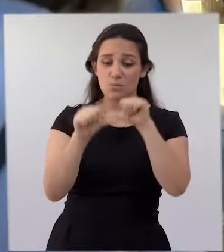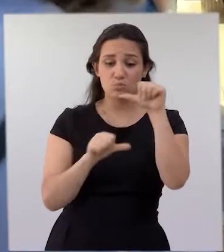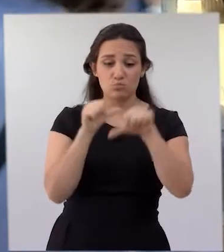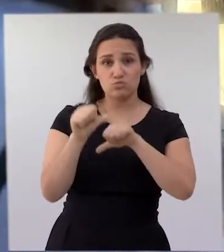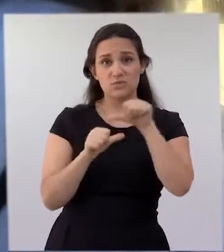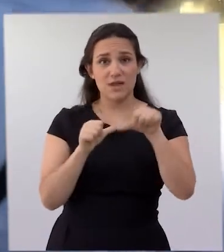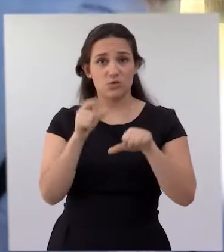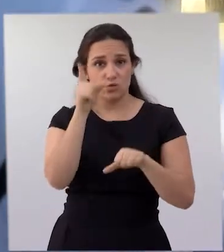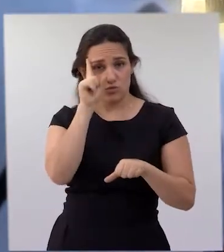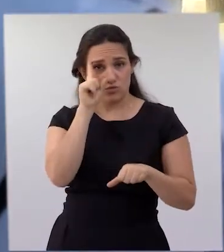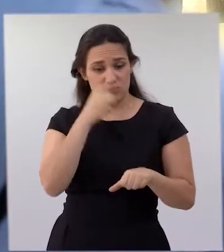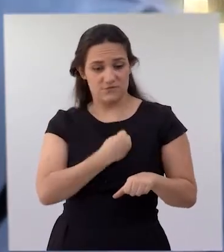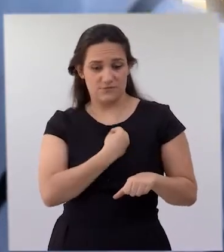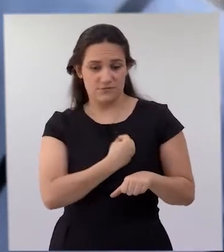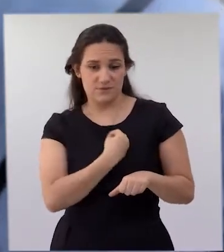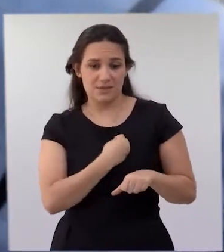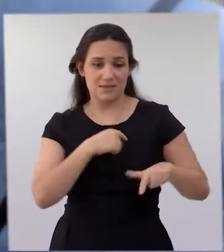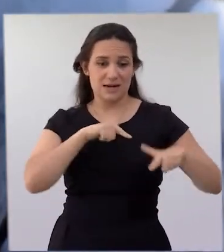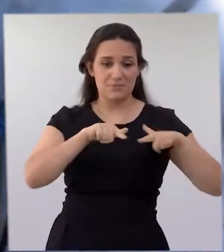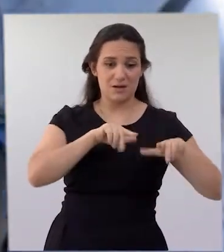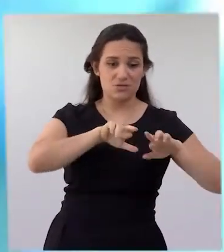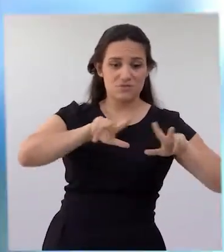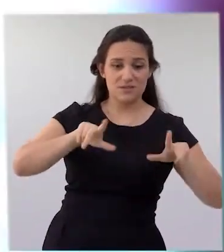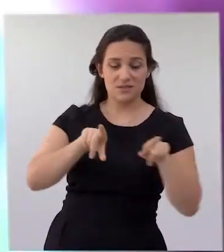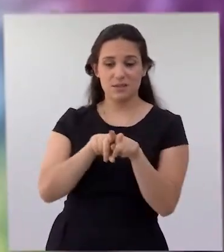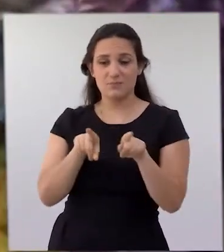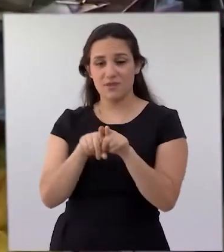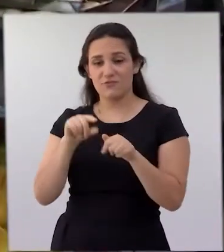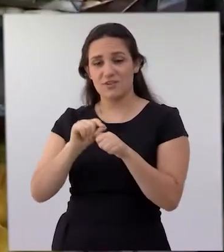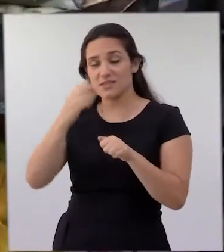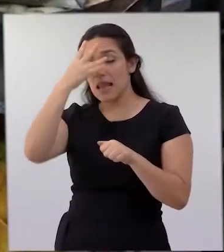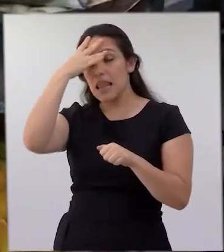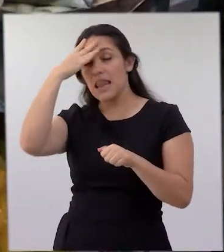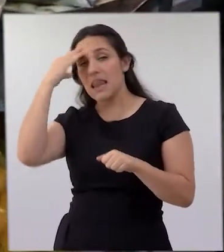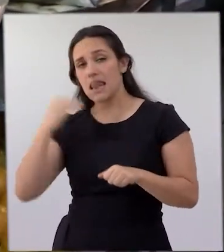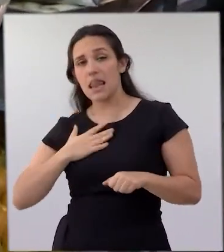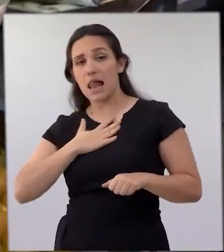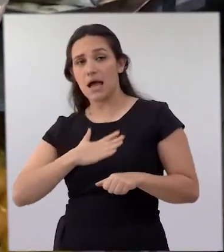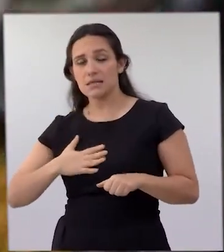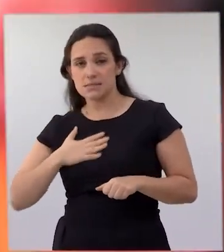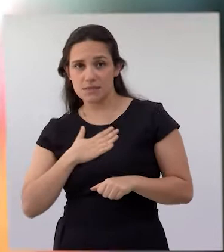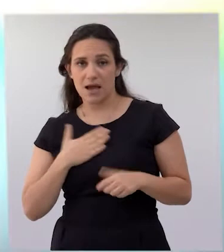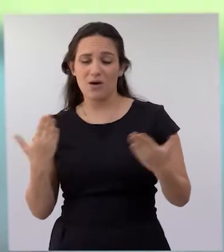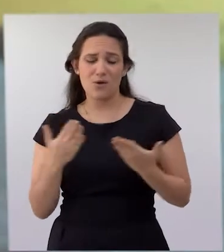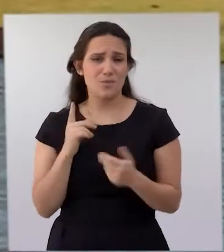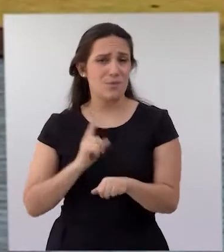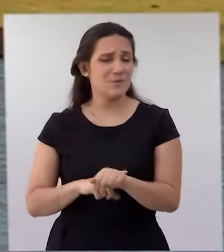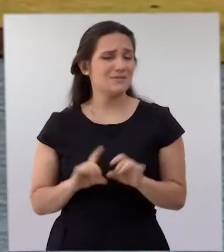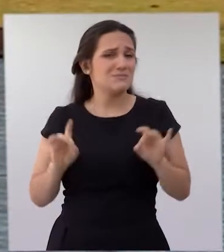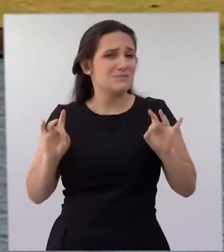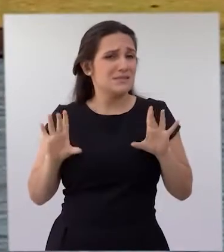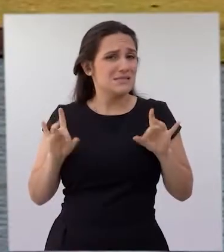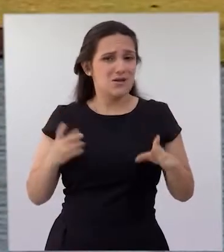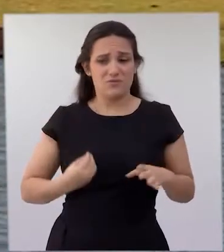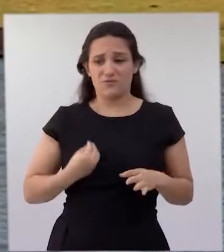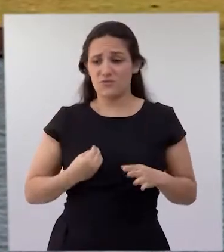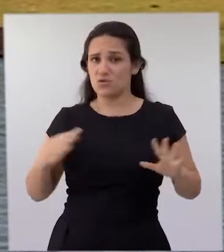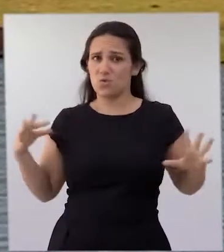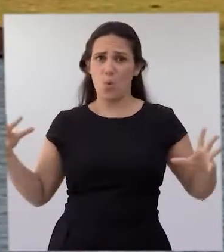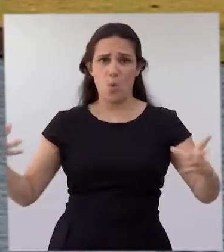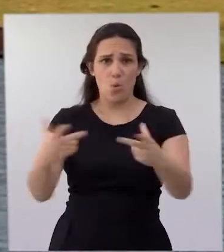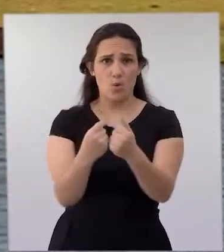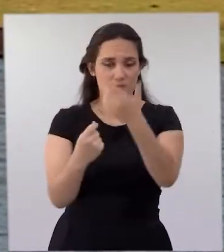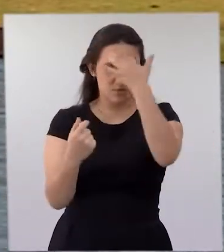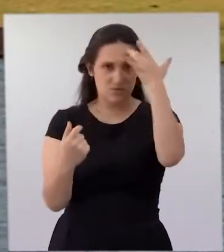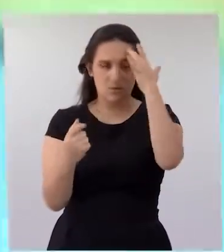ideal reinventar a rotina com as atividades diárias de trabalho e de lazer nesse momento tão delicado